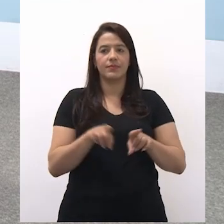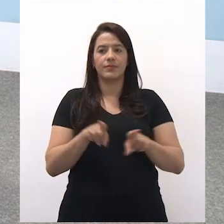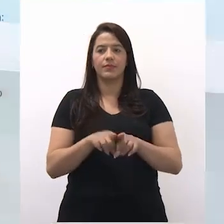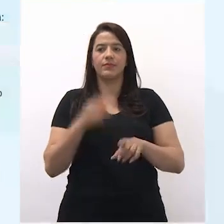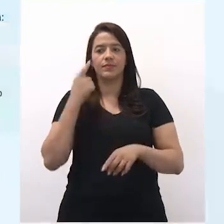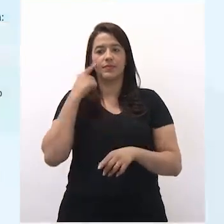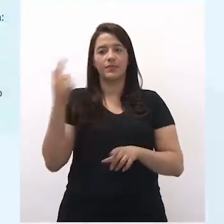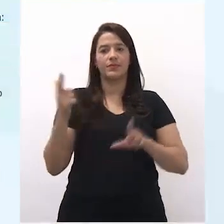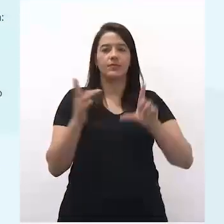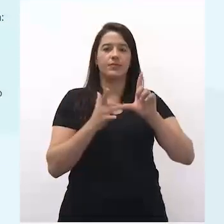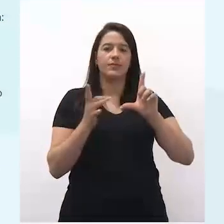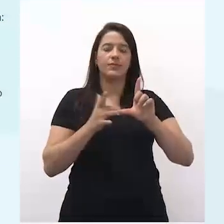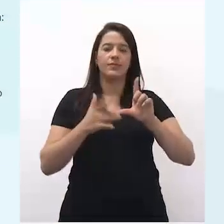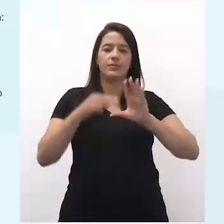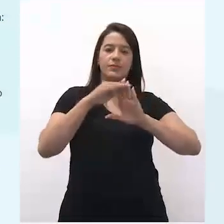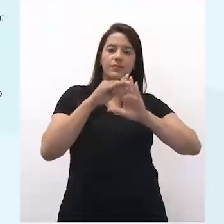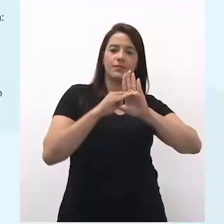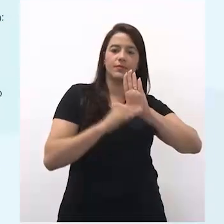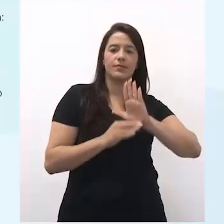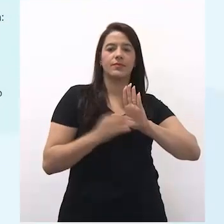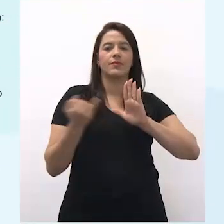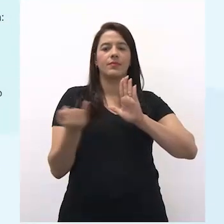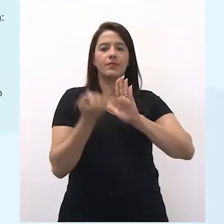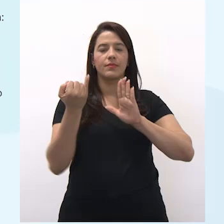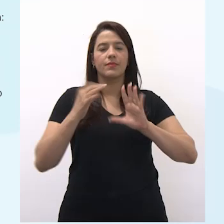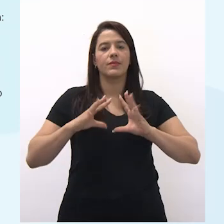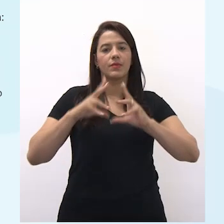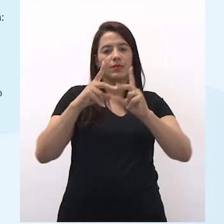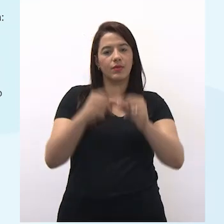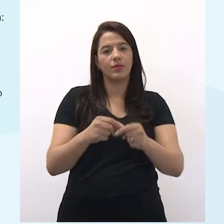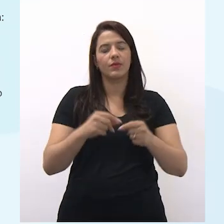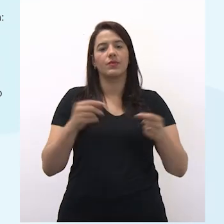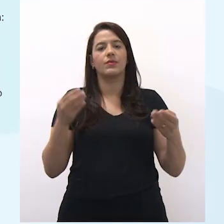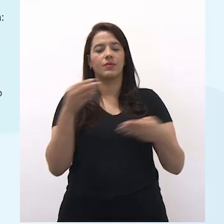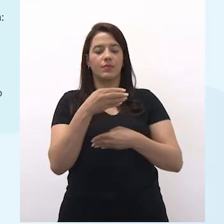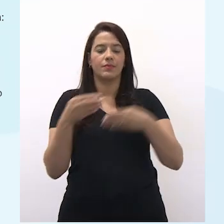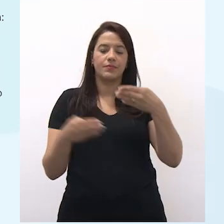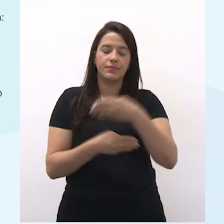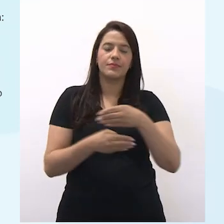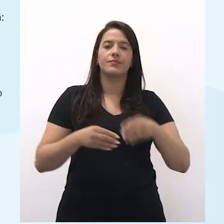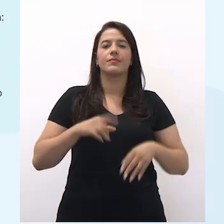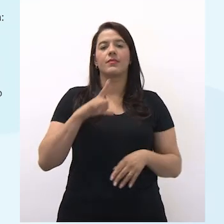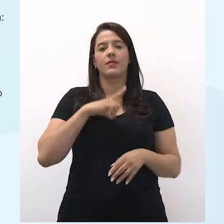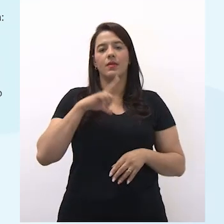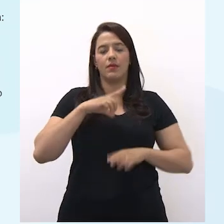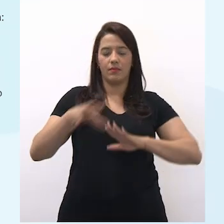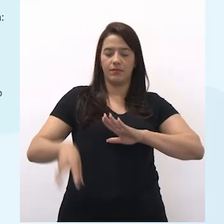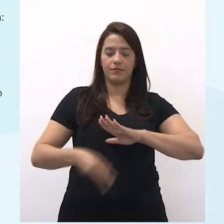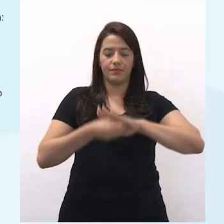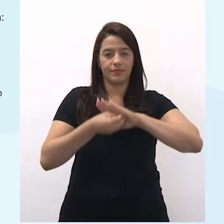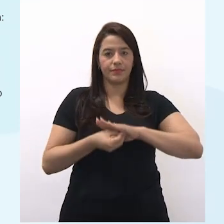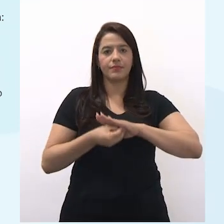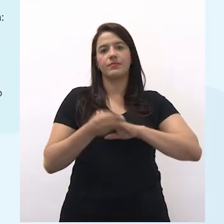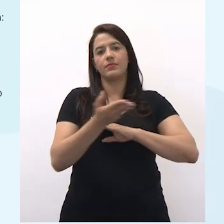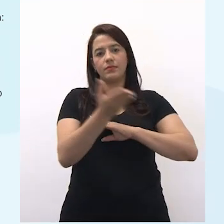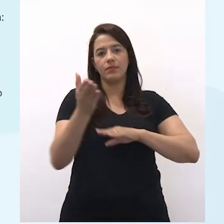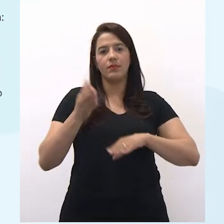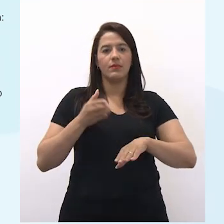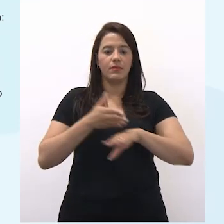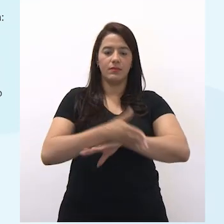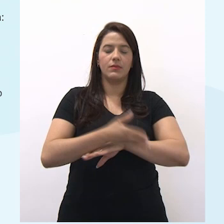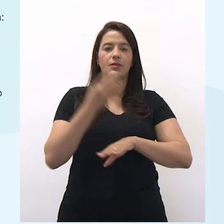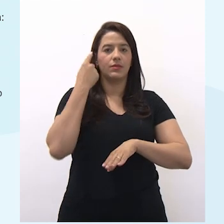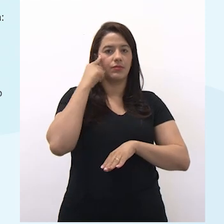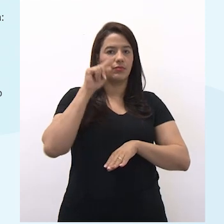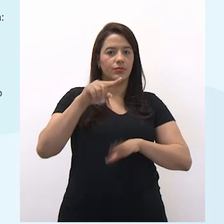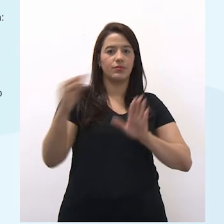aí, né, dos materiais de hoje, sempre informando que todo o material das formações aqui de ATPC estão no repositório, é só colocar a data,